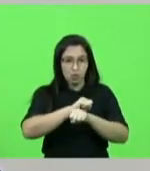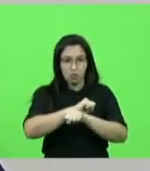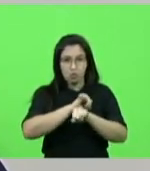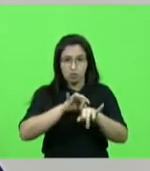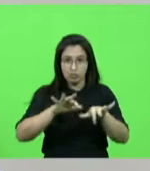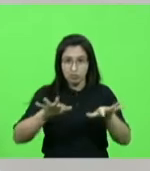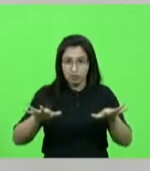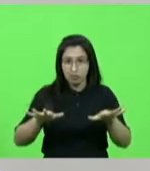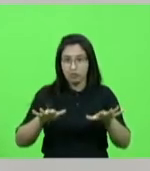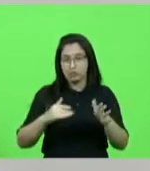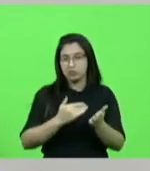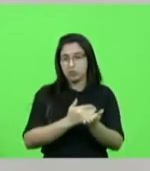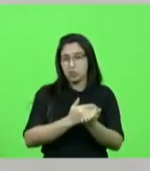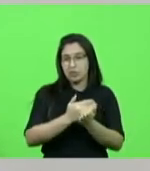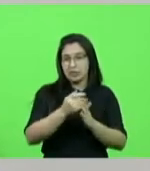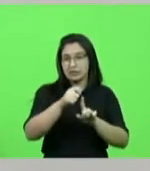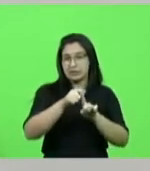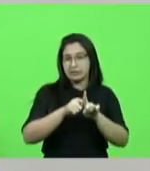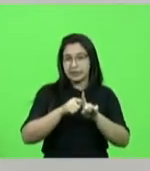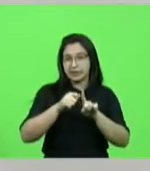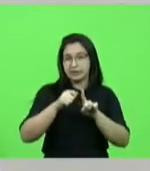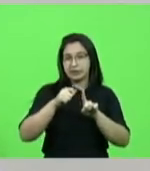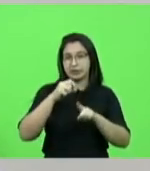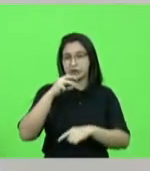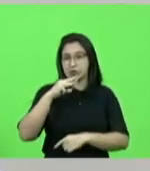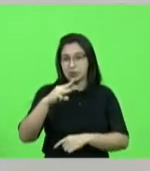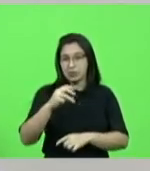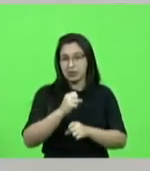que foi lá em março de 2020,